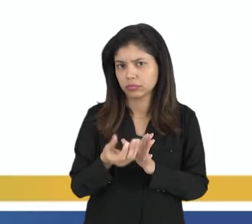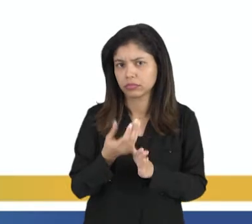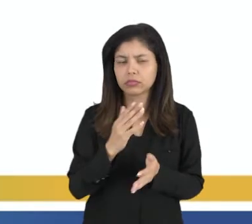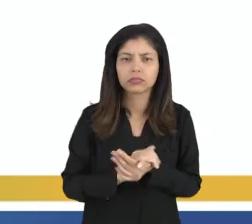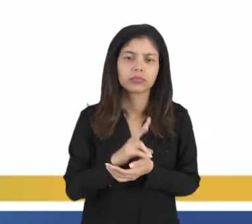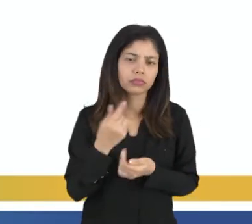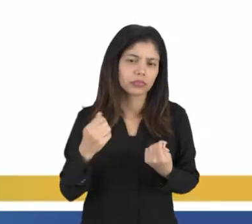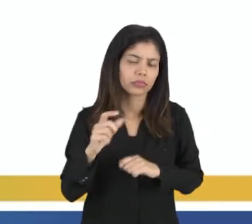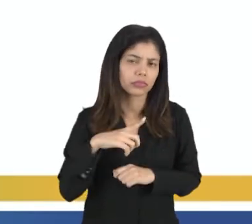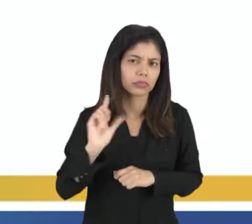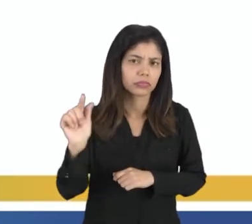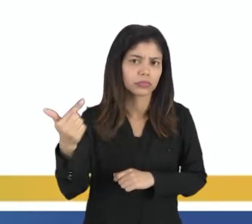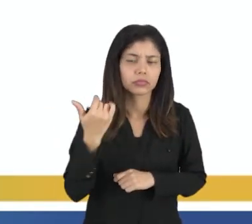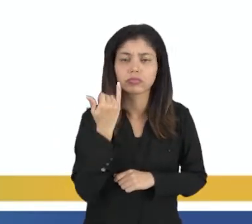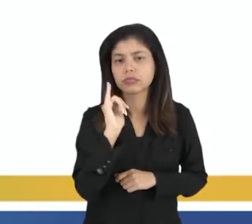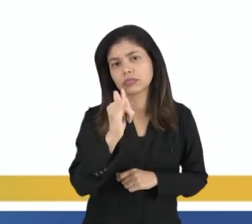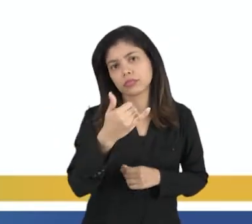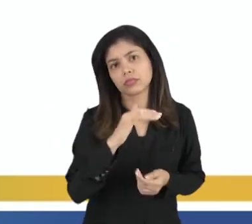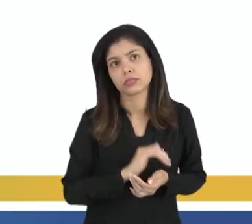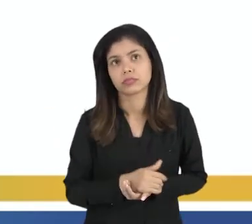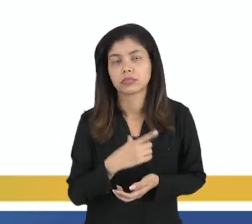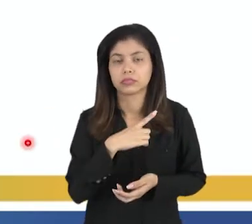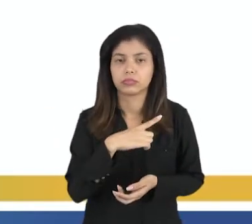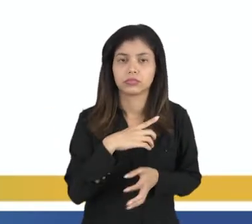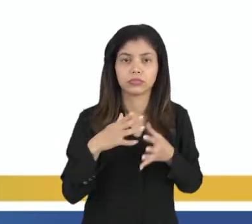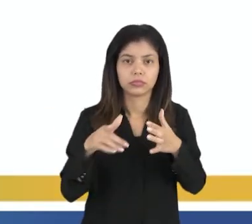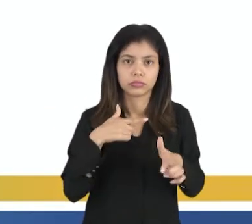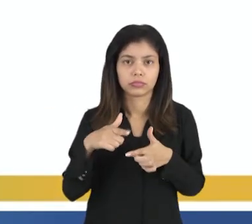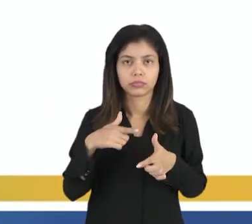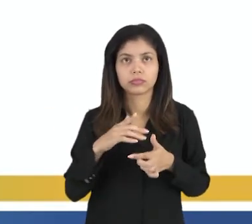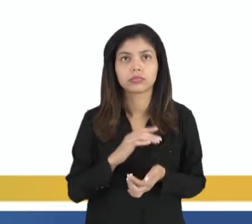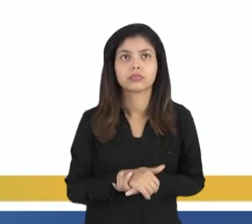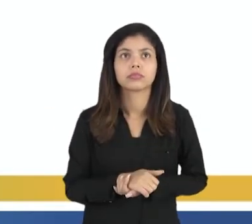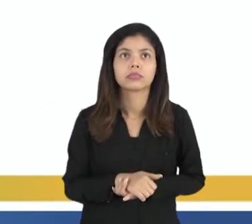energético, eu preciso de outra fonte de energia para realizar esse trabalho.